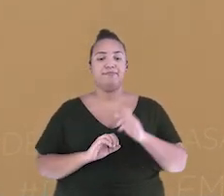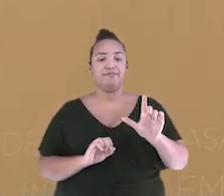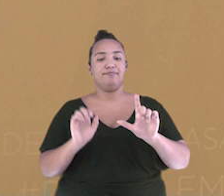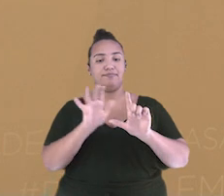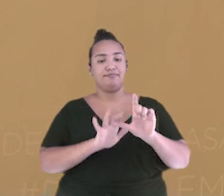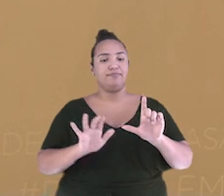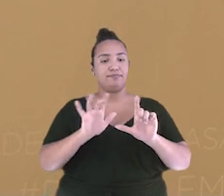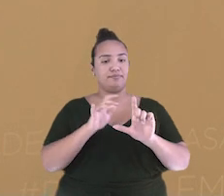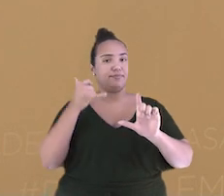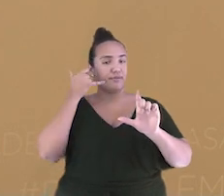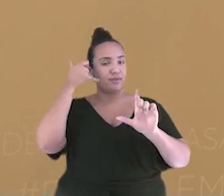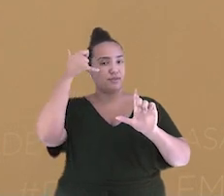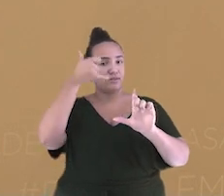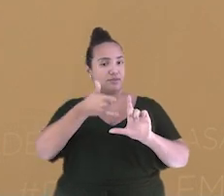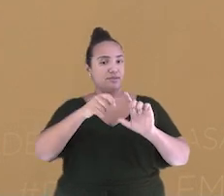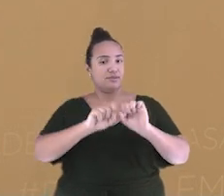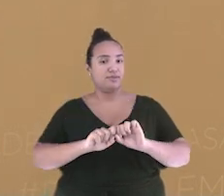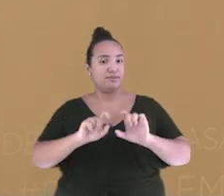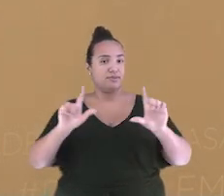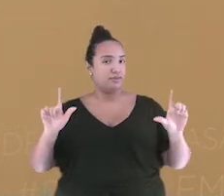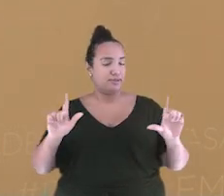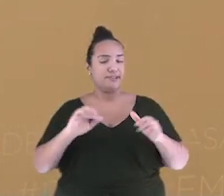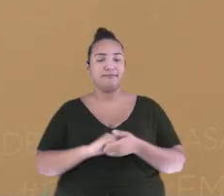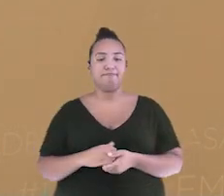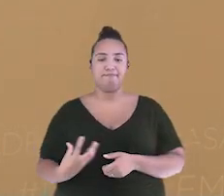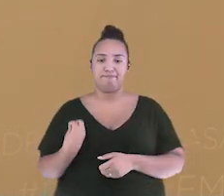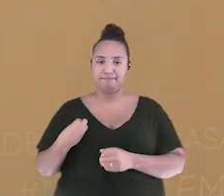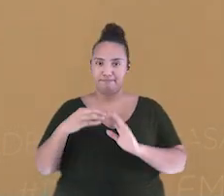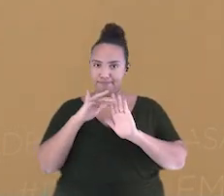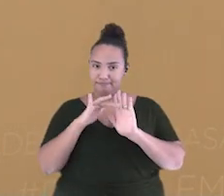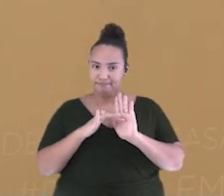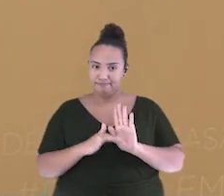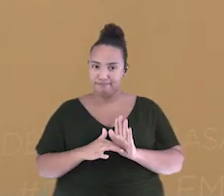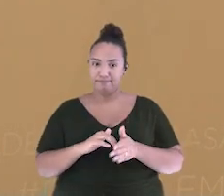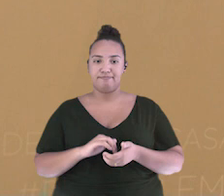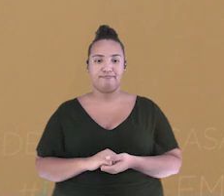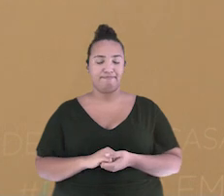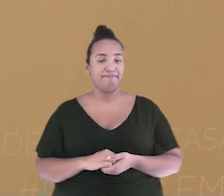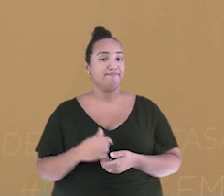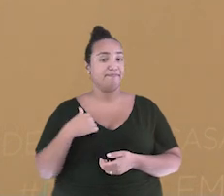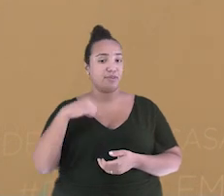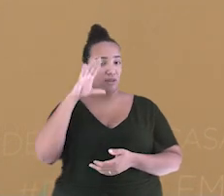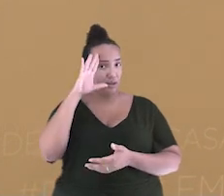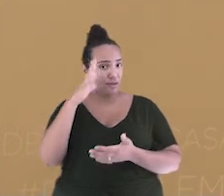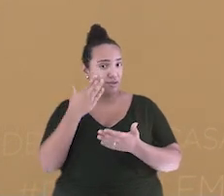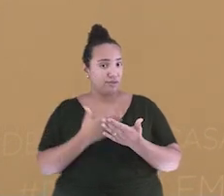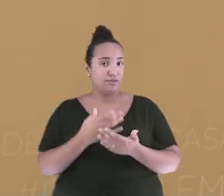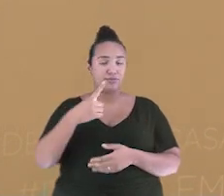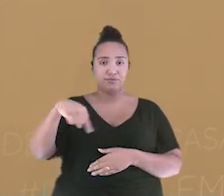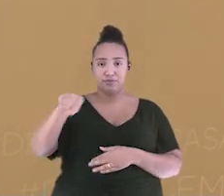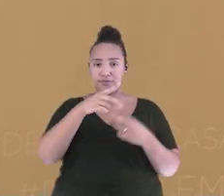só apontar a câmera do celular para o QR Code que está aparecendo aí na tela e marcar a sua. Acredito que com